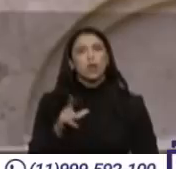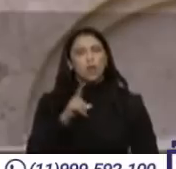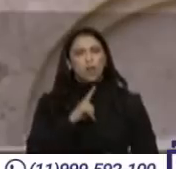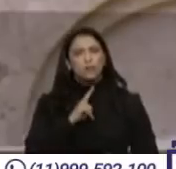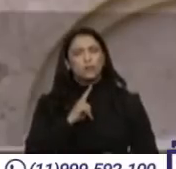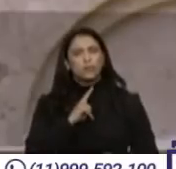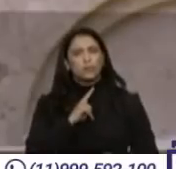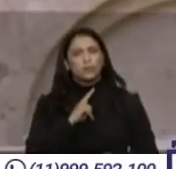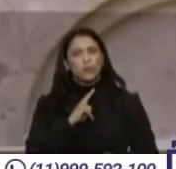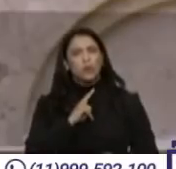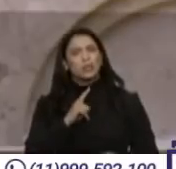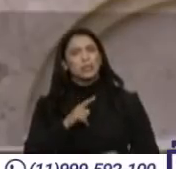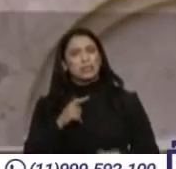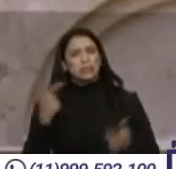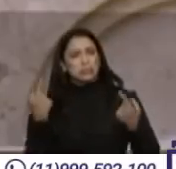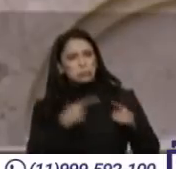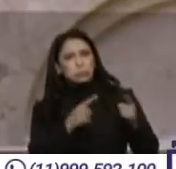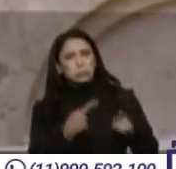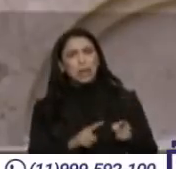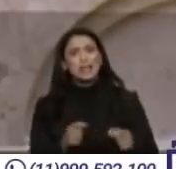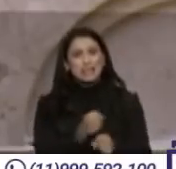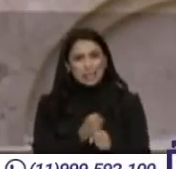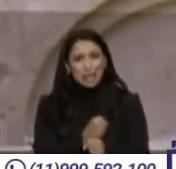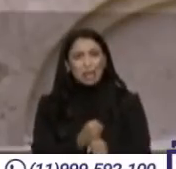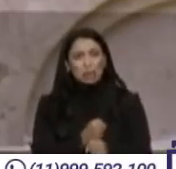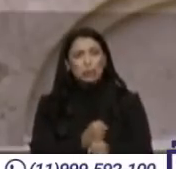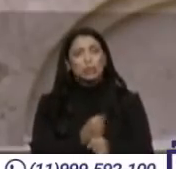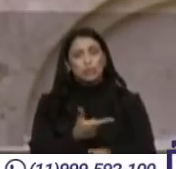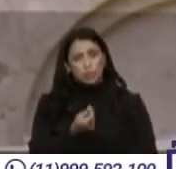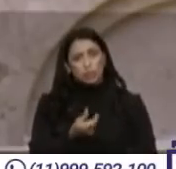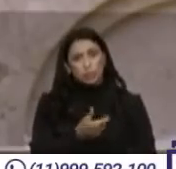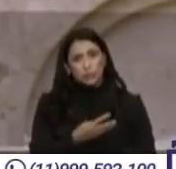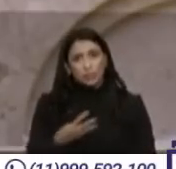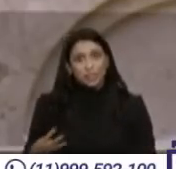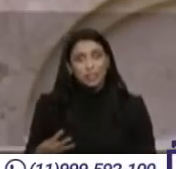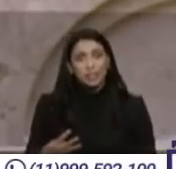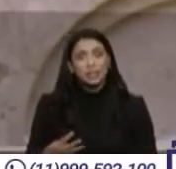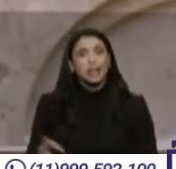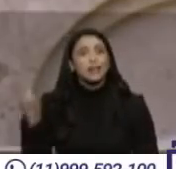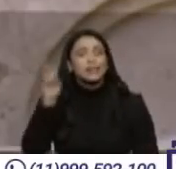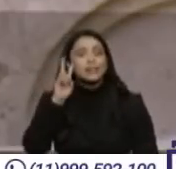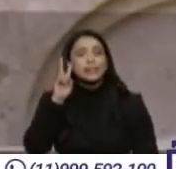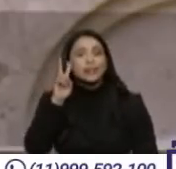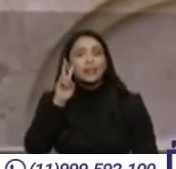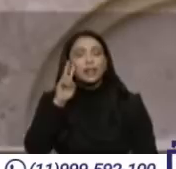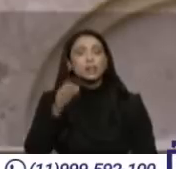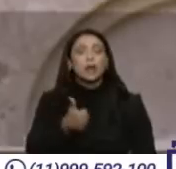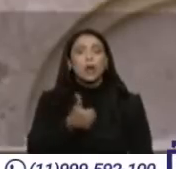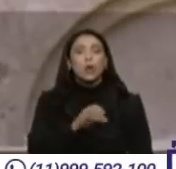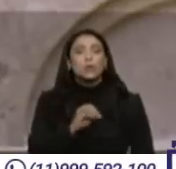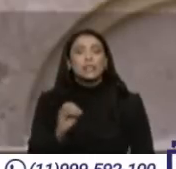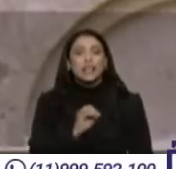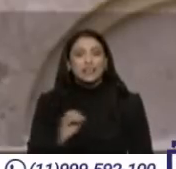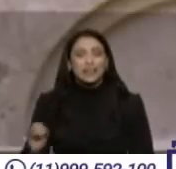vilipendiado neste ano de 2023, em que se rememora o